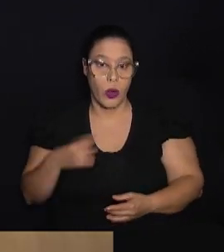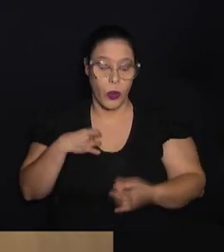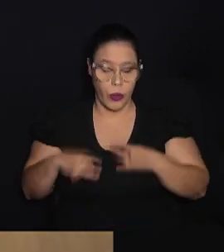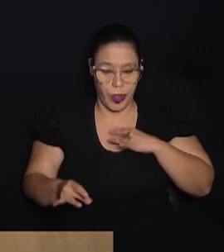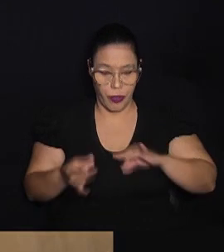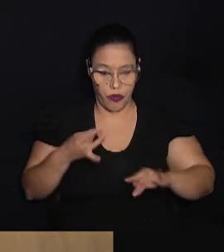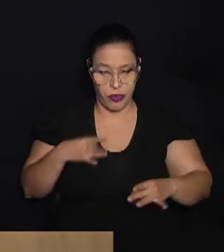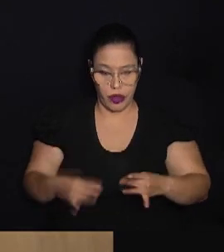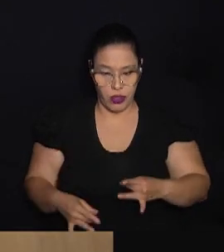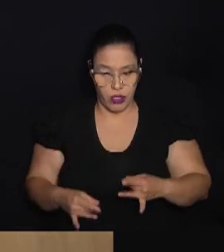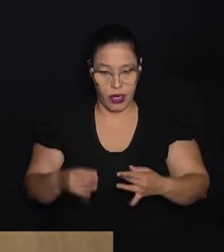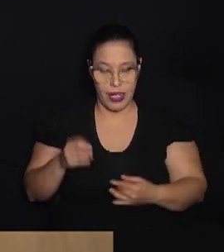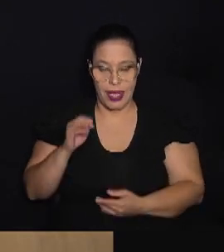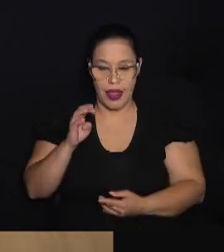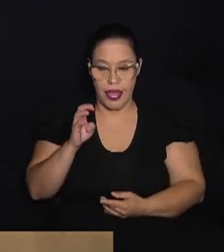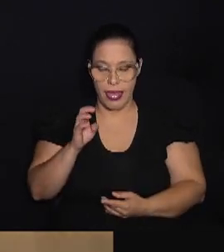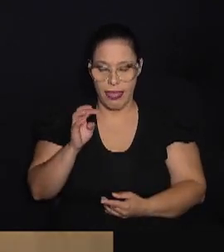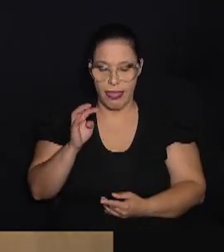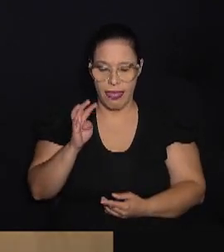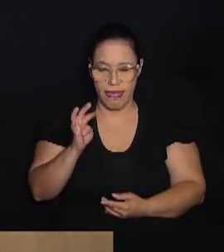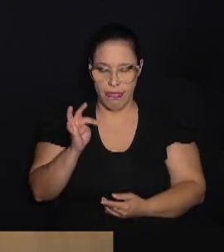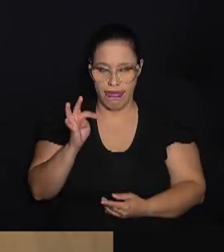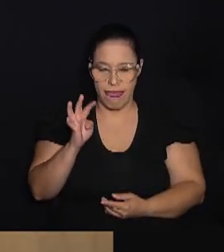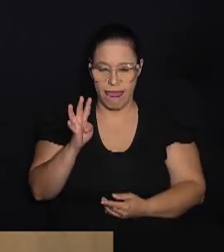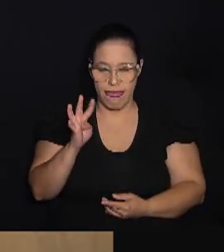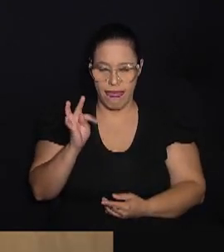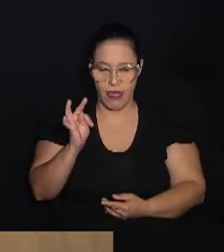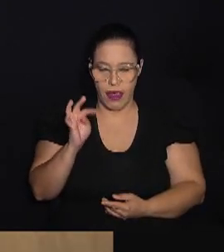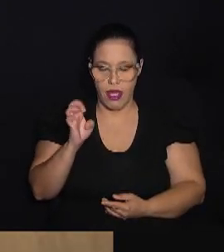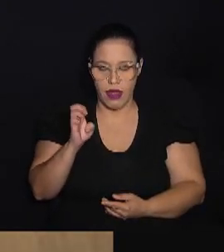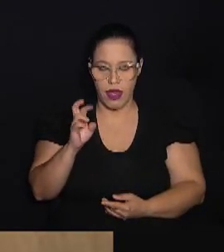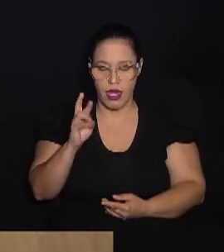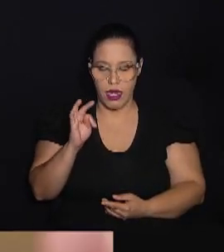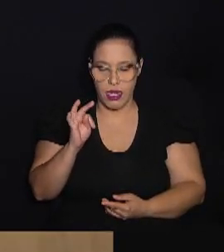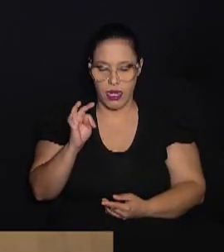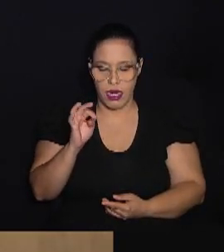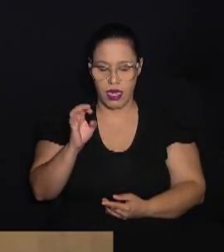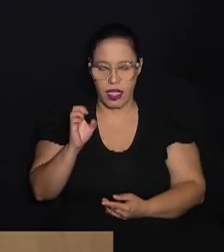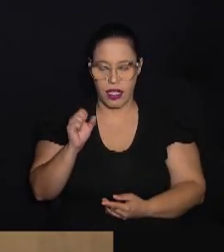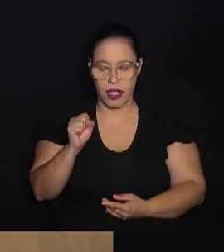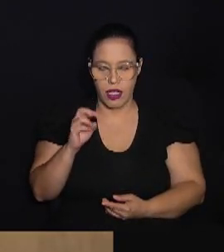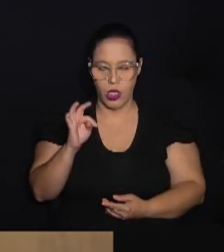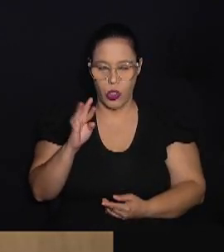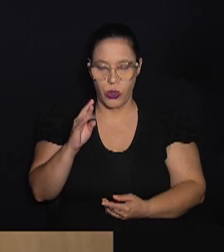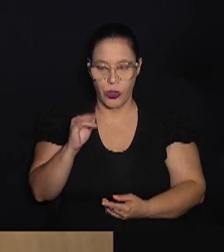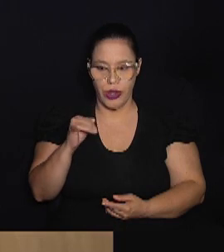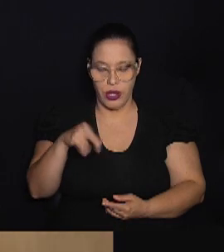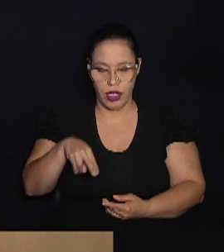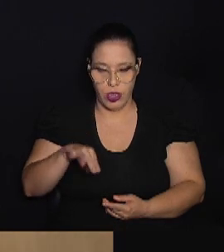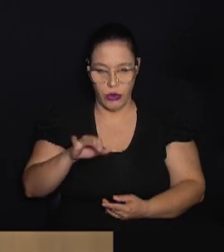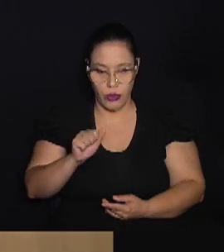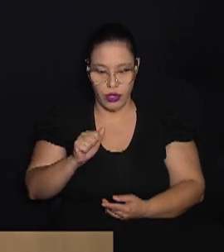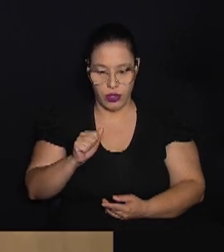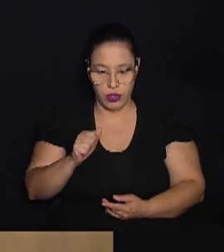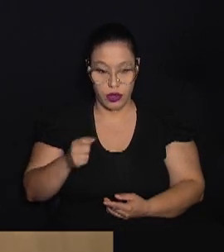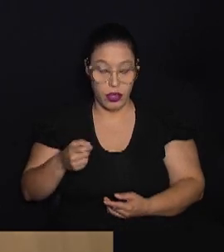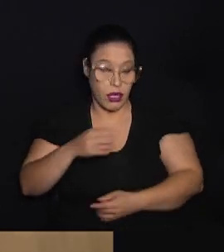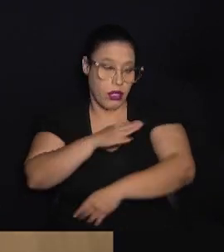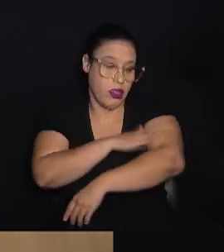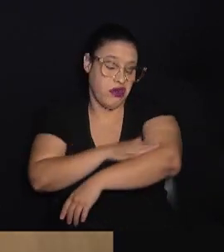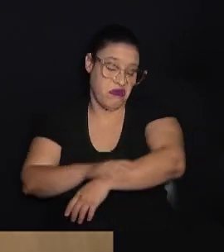a testosterona. Esses sim são hormônios que, se utilizados indiscriminadamente para fins